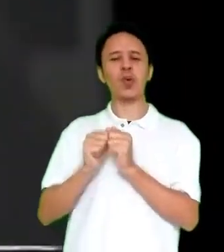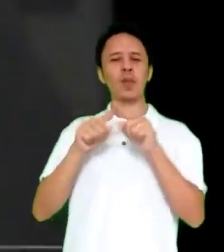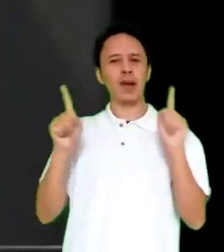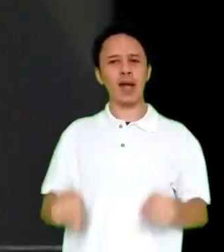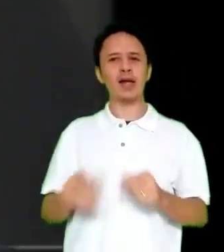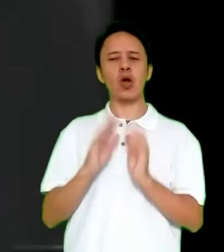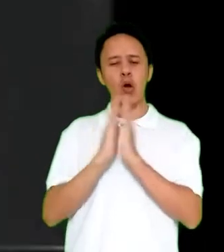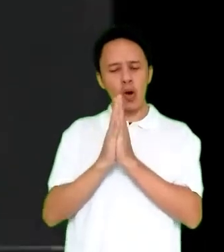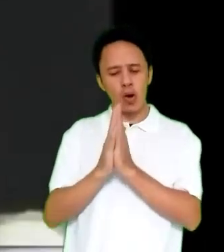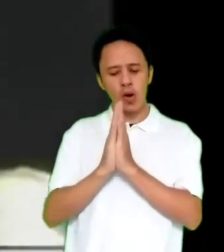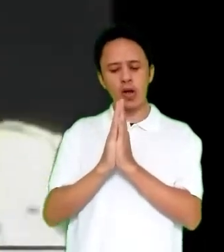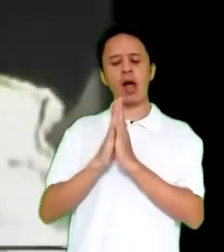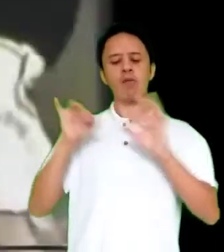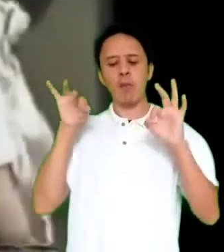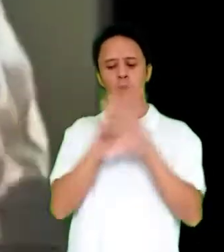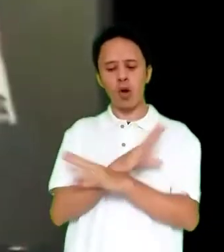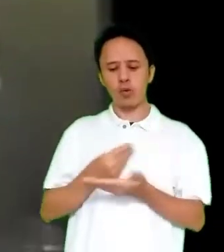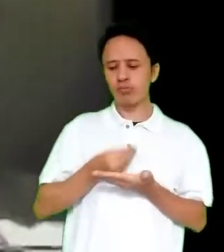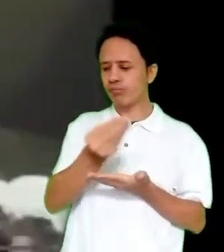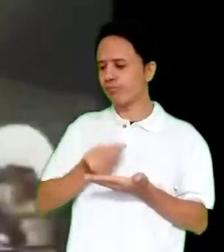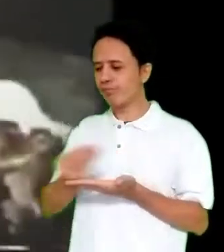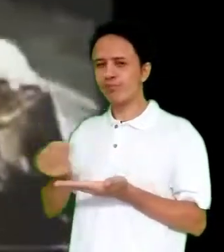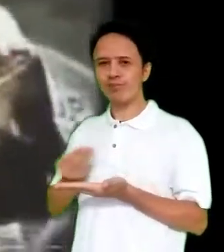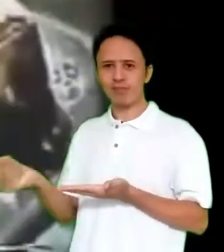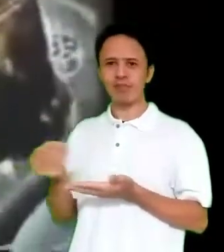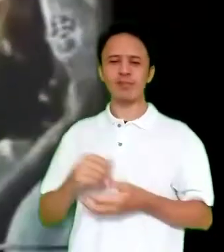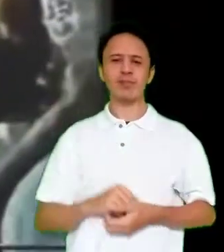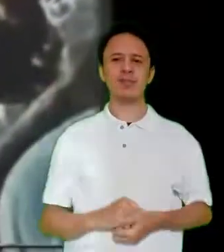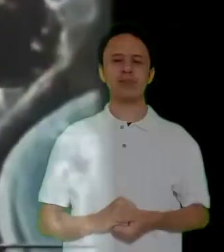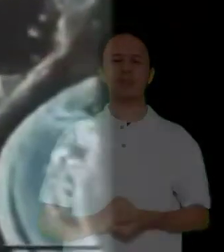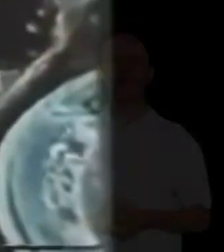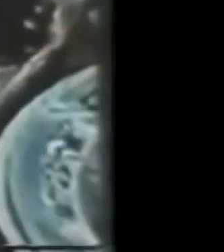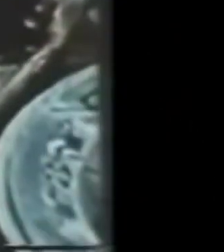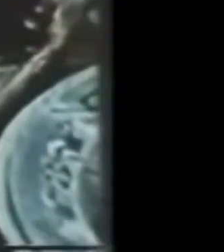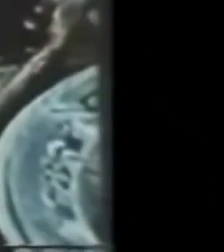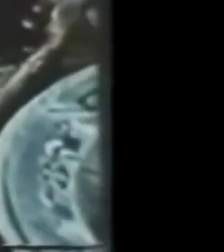ele rezava a oração de ação de graças, servia o pão e o purê.